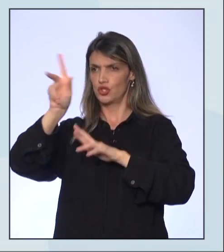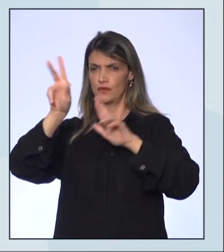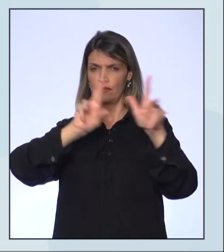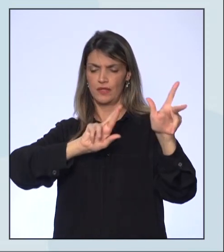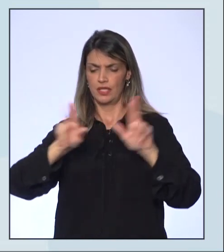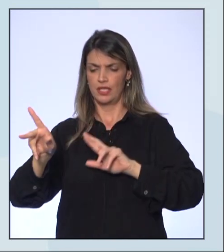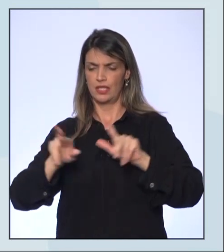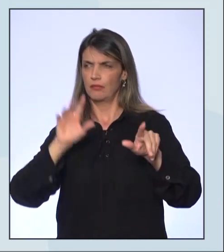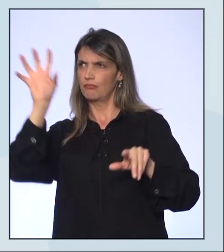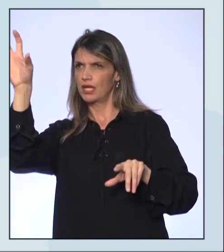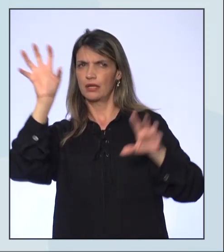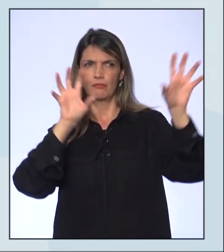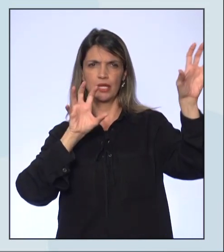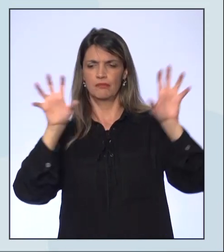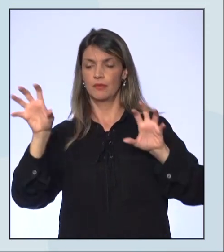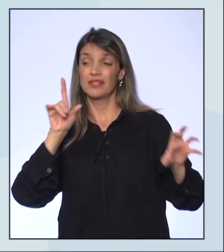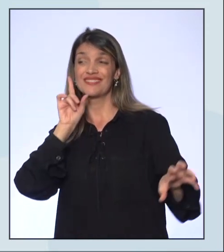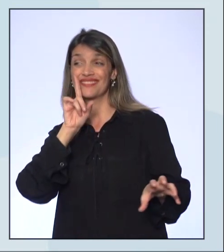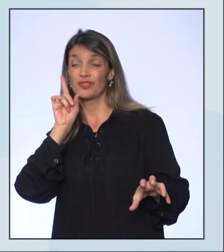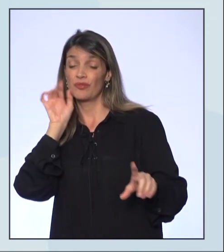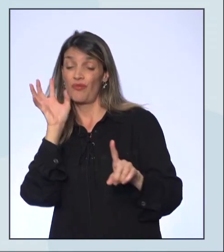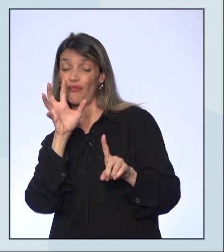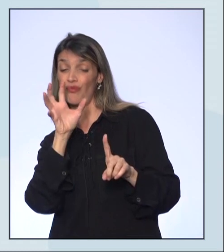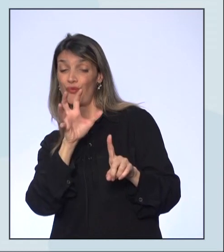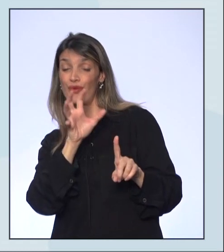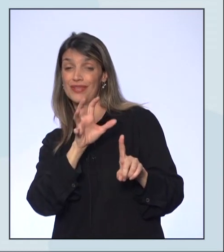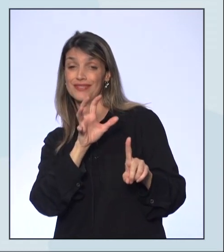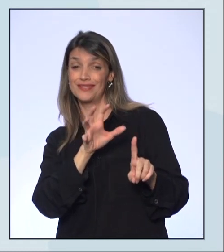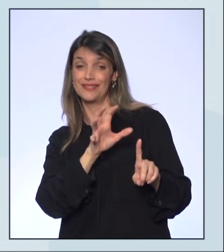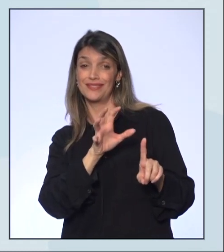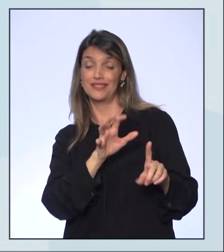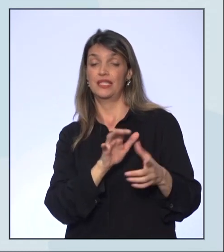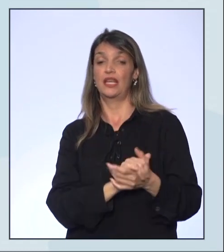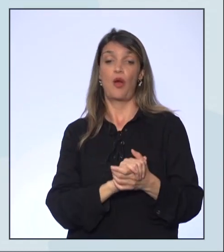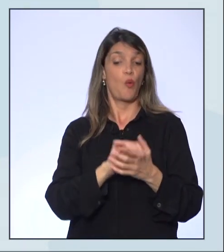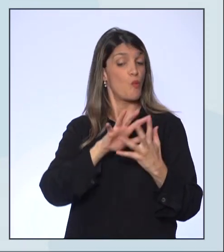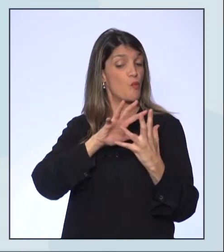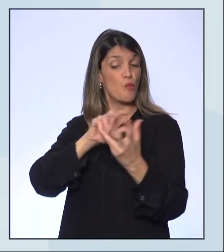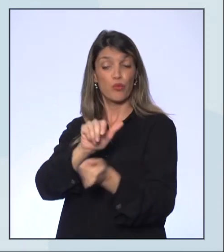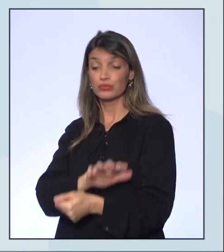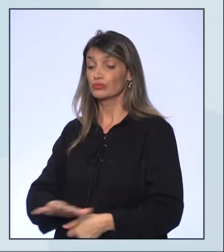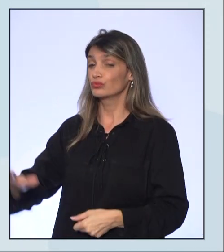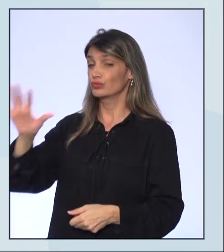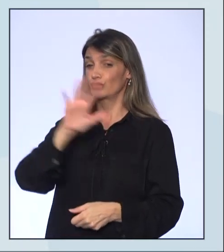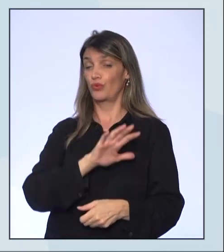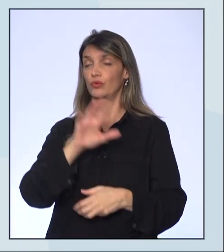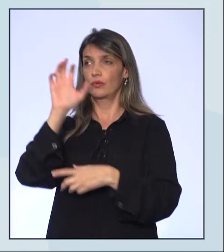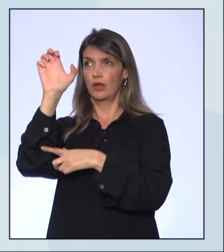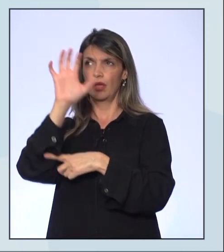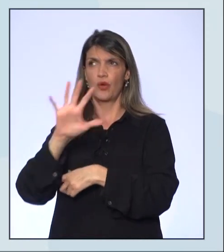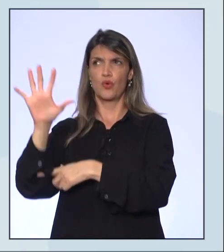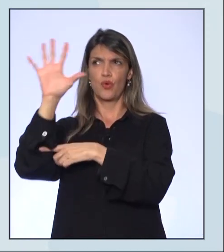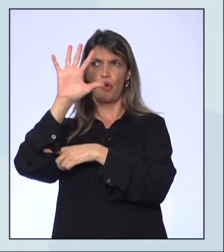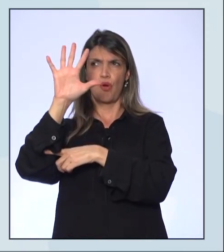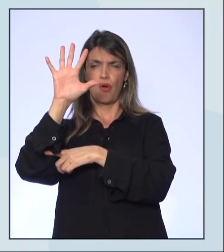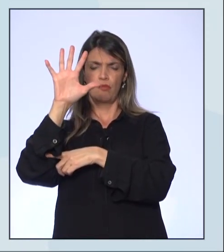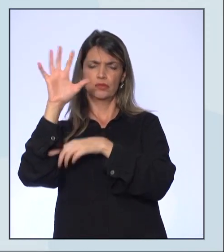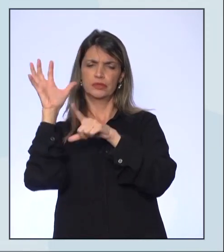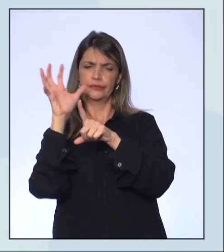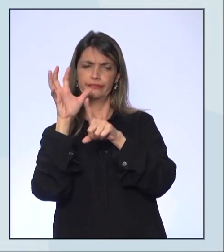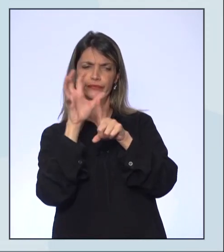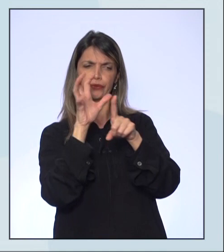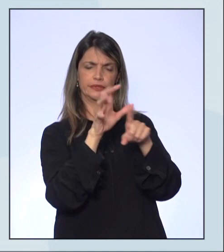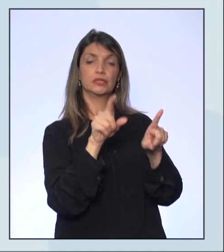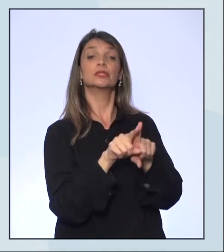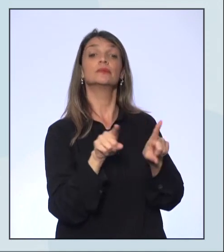polos, os Estados Unidos, além de influenciar a América, influencia todo o mundo. Nós temos a influência da Europa, no caso a União Europeia. Lembrando